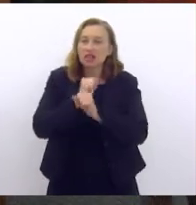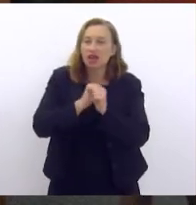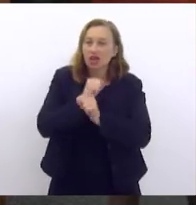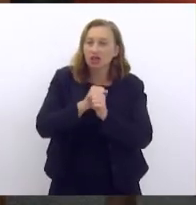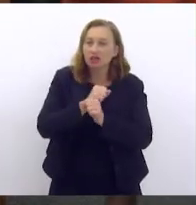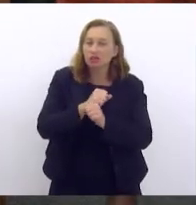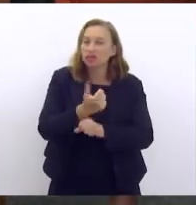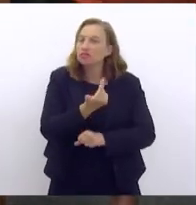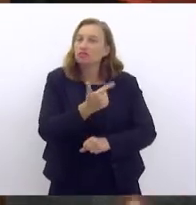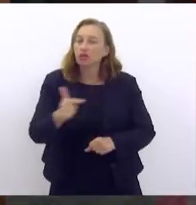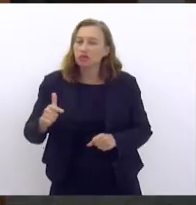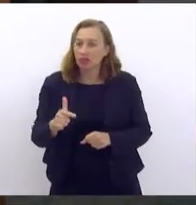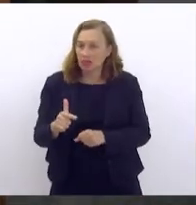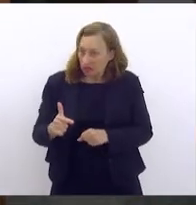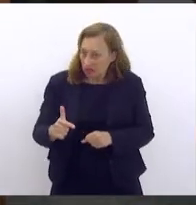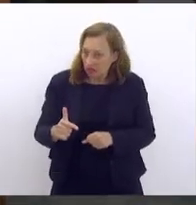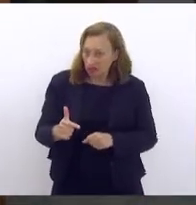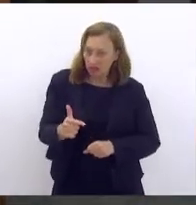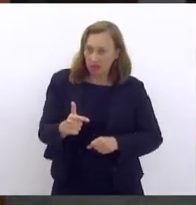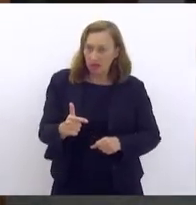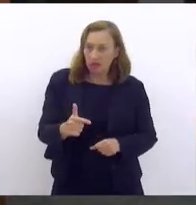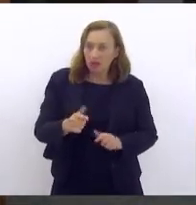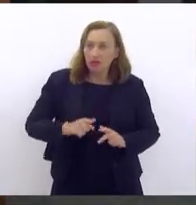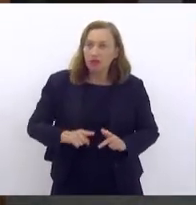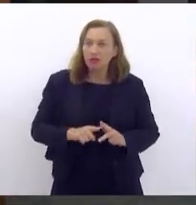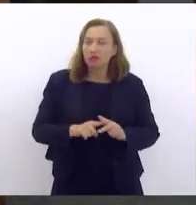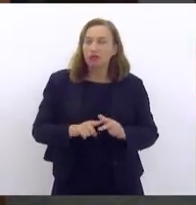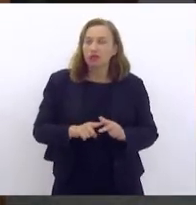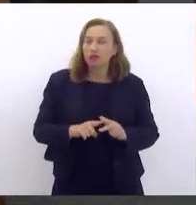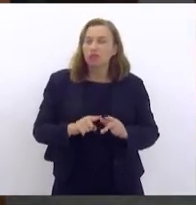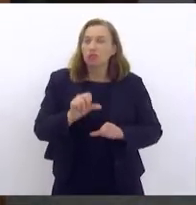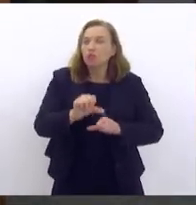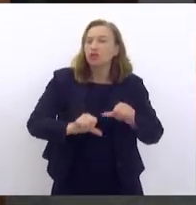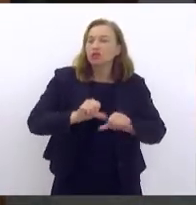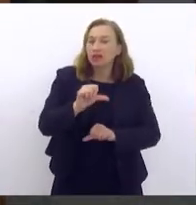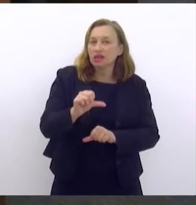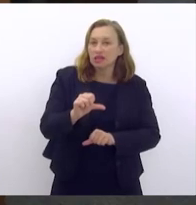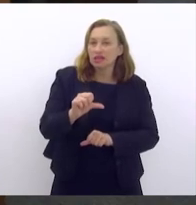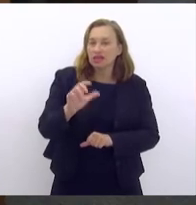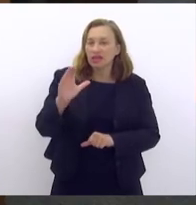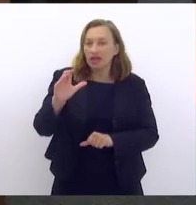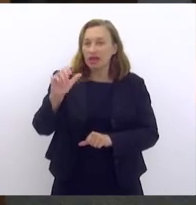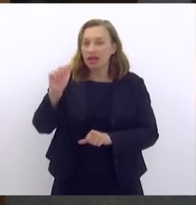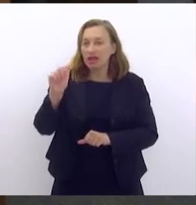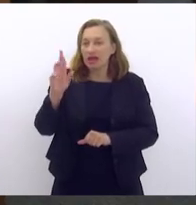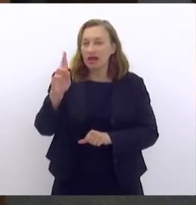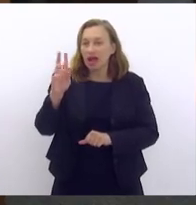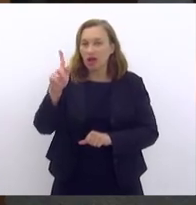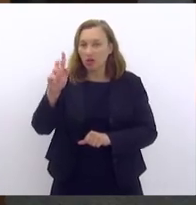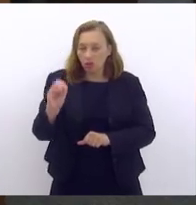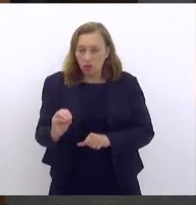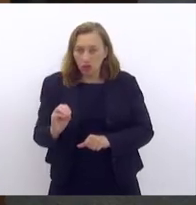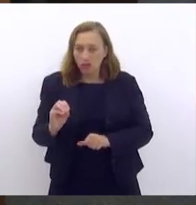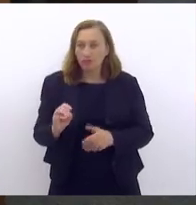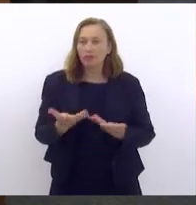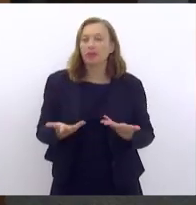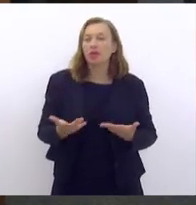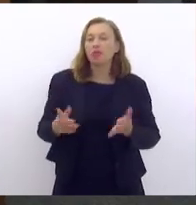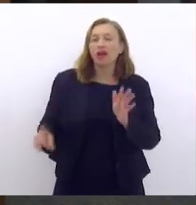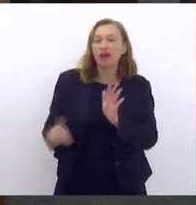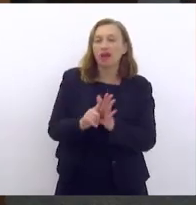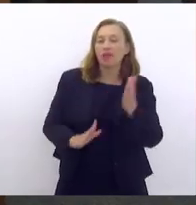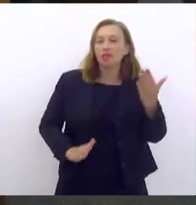sem promoção, sem mudança de patente, a não ser por uma lei aprovada nessa casa que extinguiu